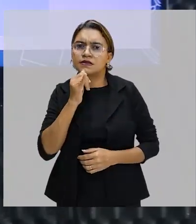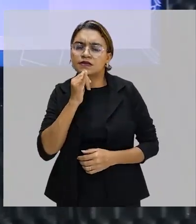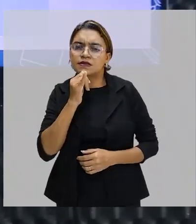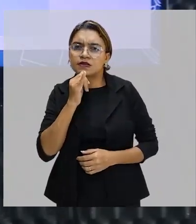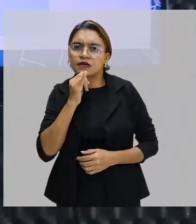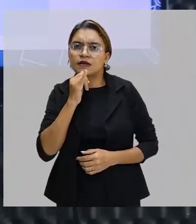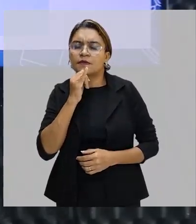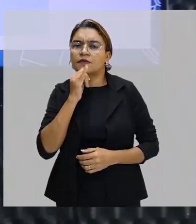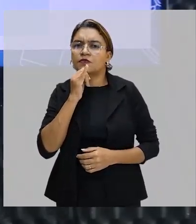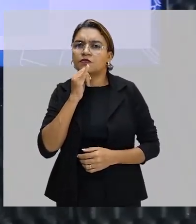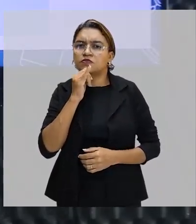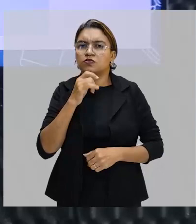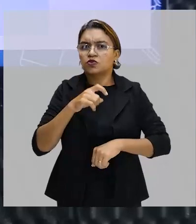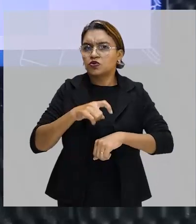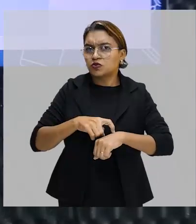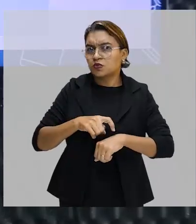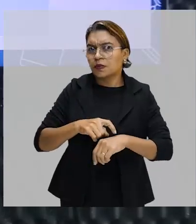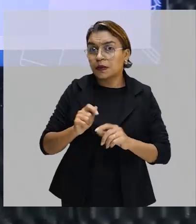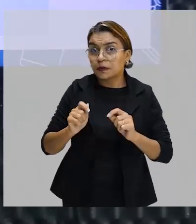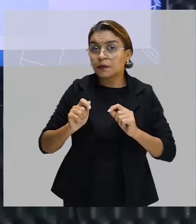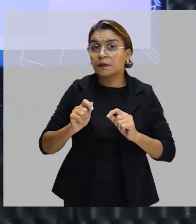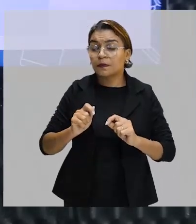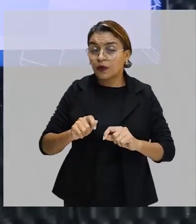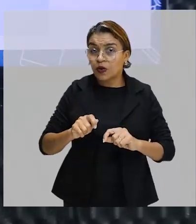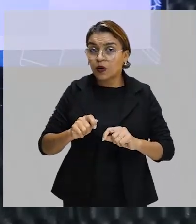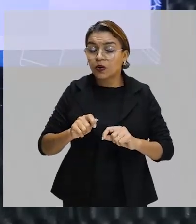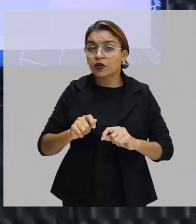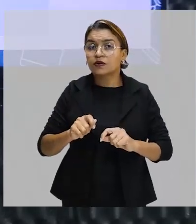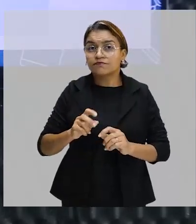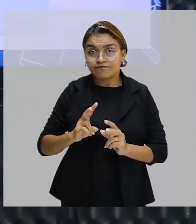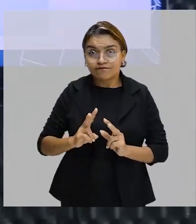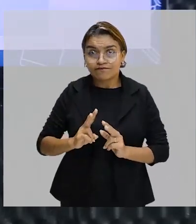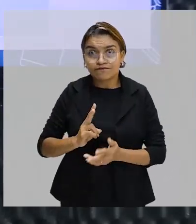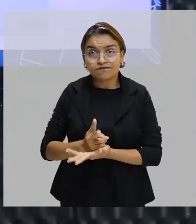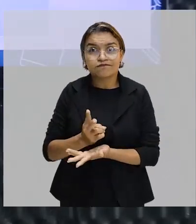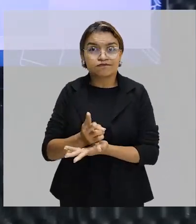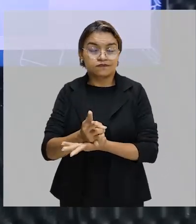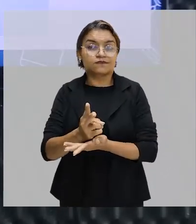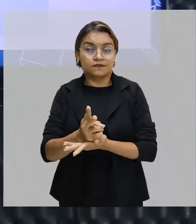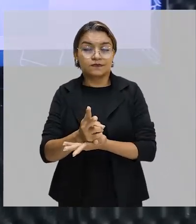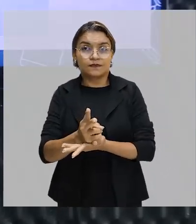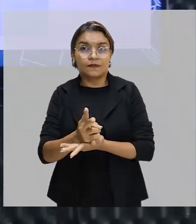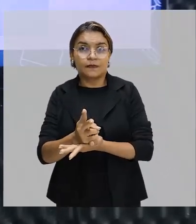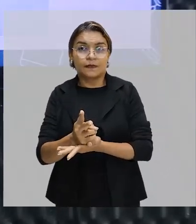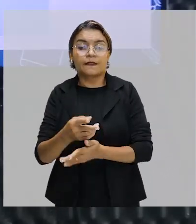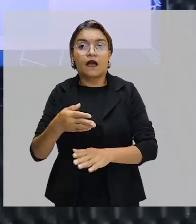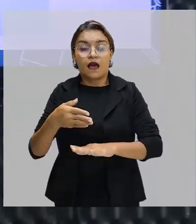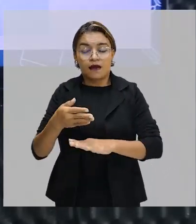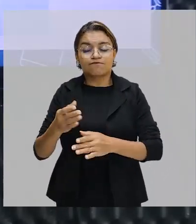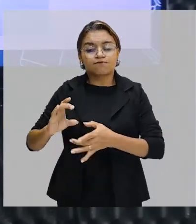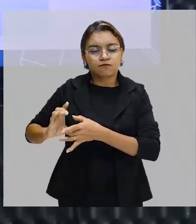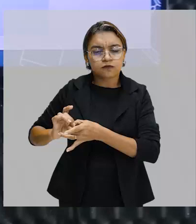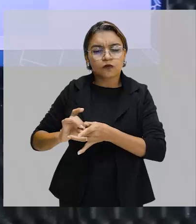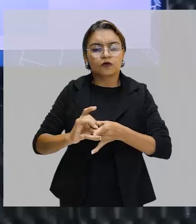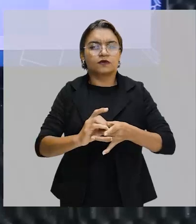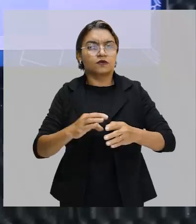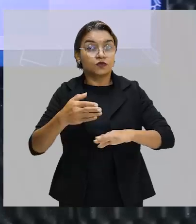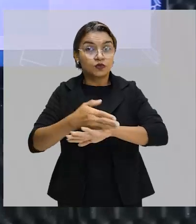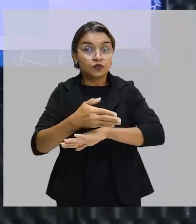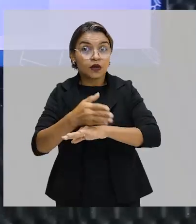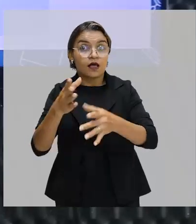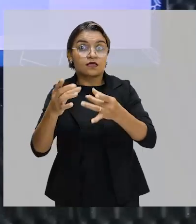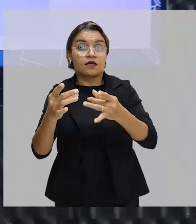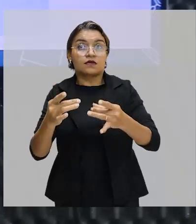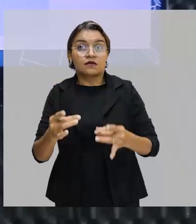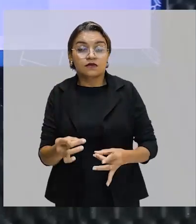de condições que podem ser consideradas permanentes, fazem parte do contexto ou da